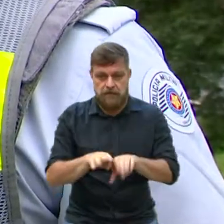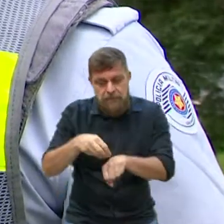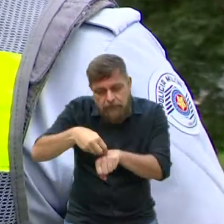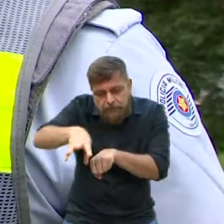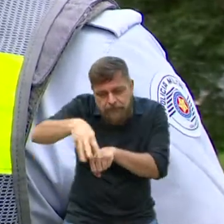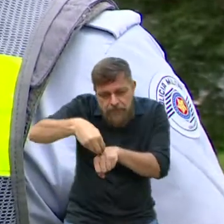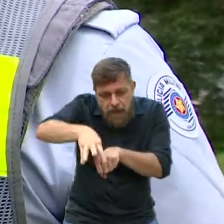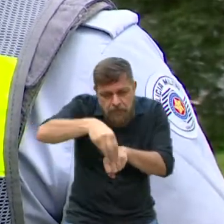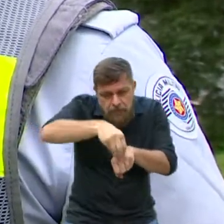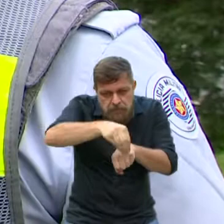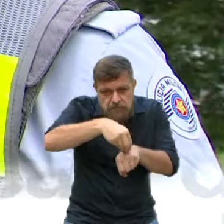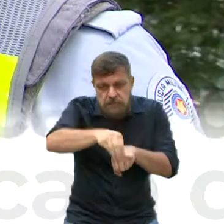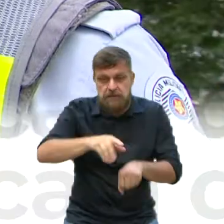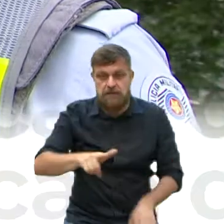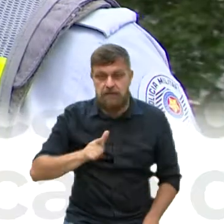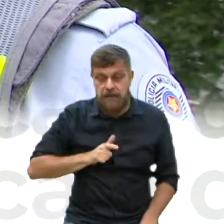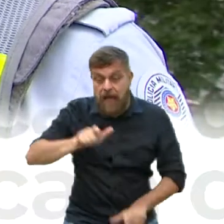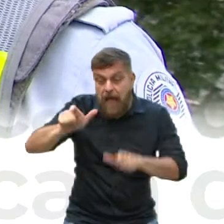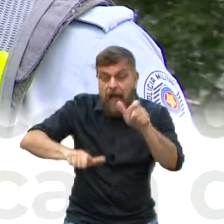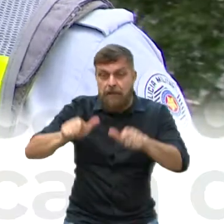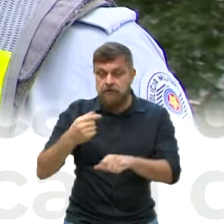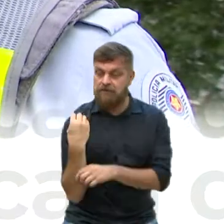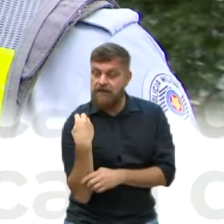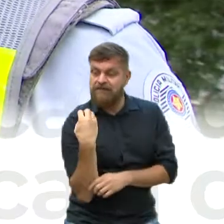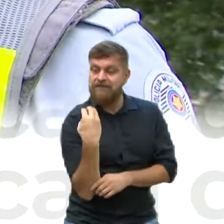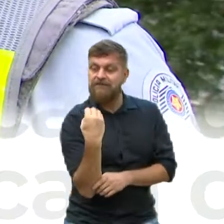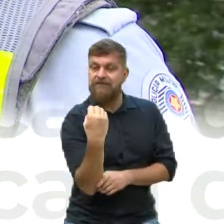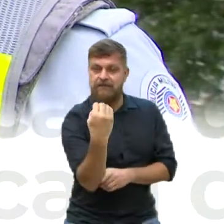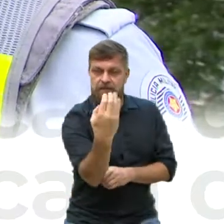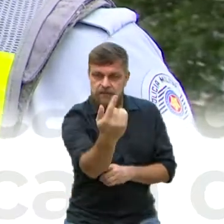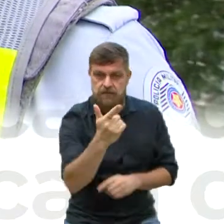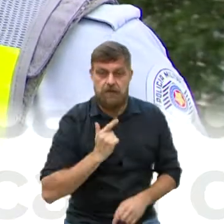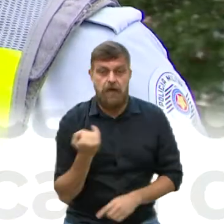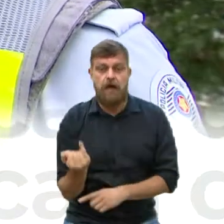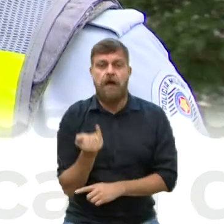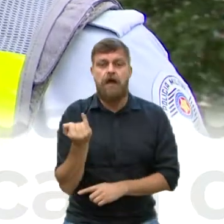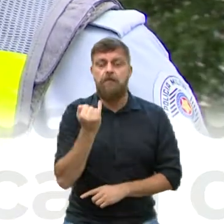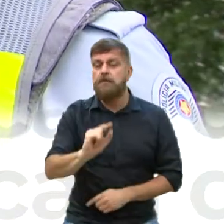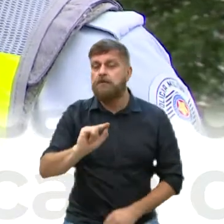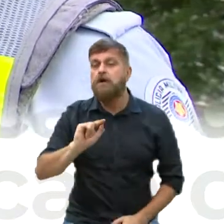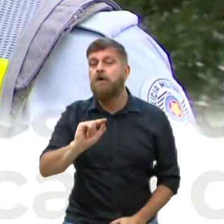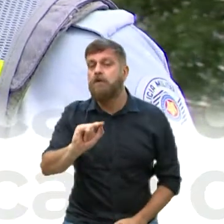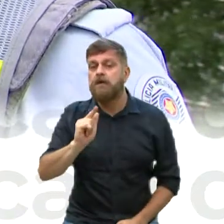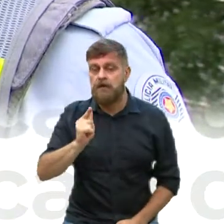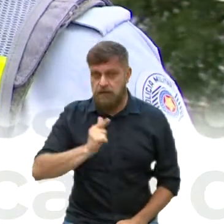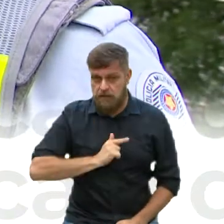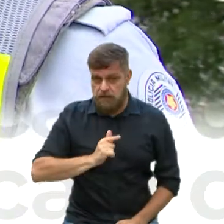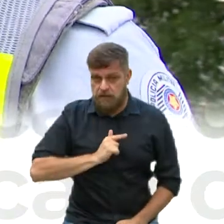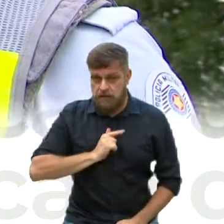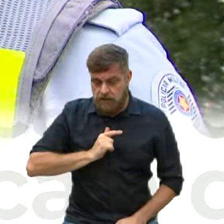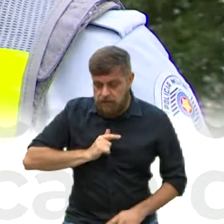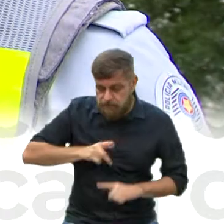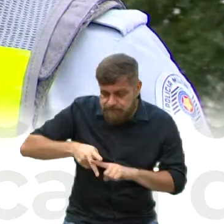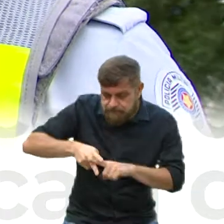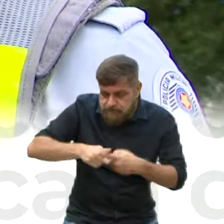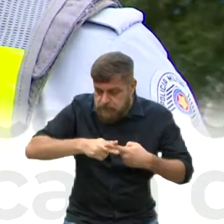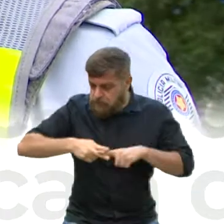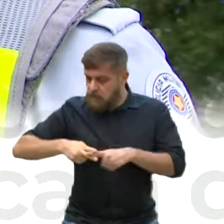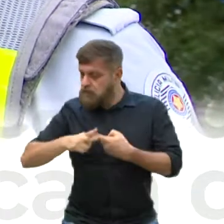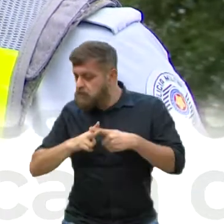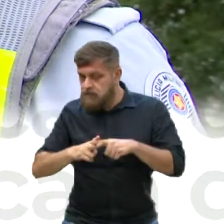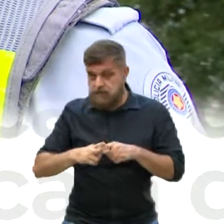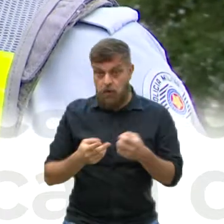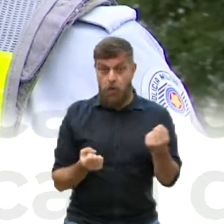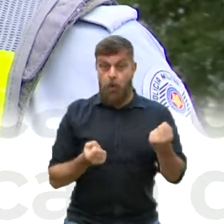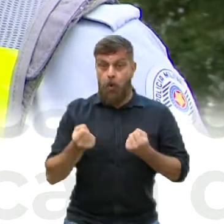para passar orientação geral para quem vai pegar a estrada. Então é de suma importância que faça uma